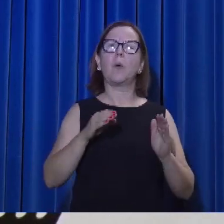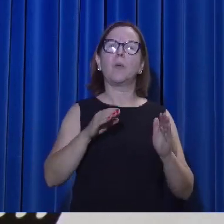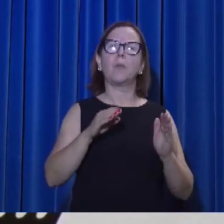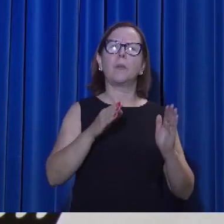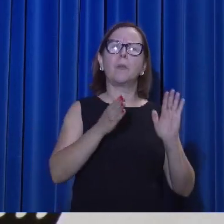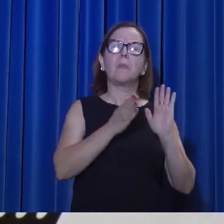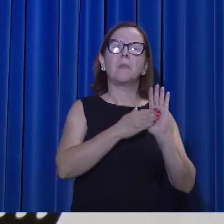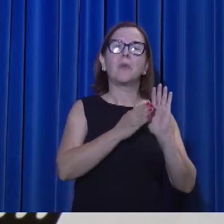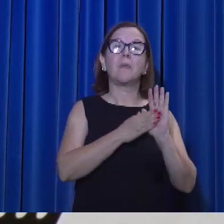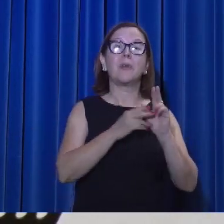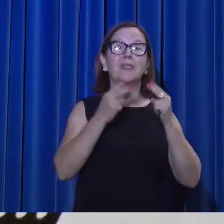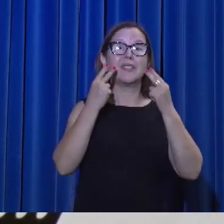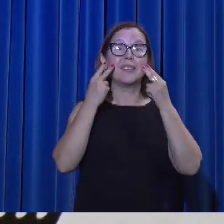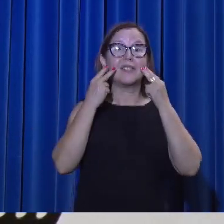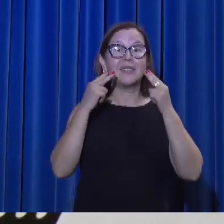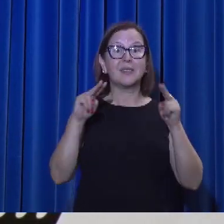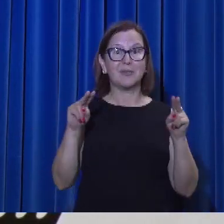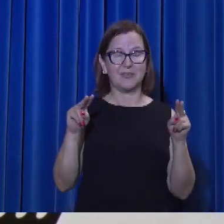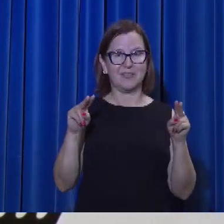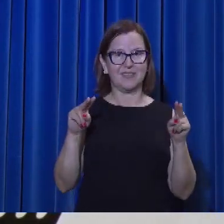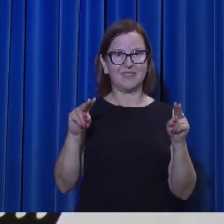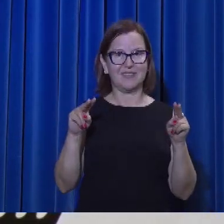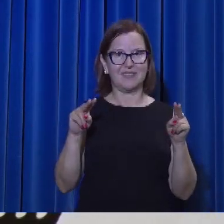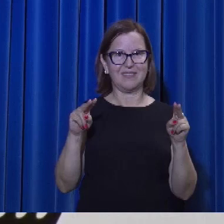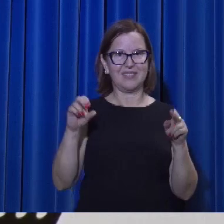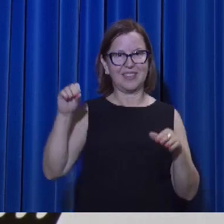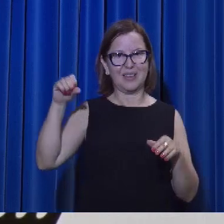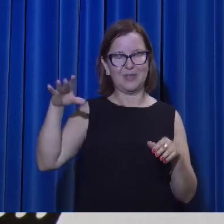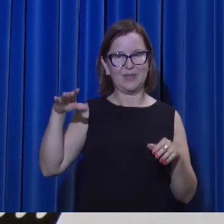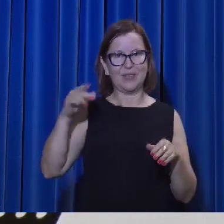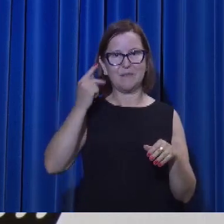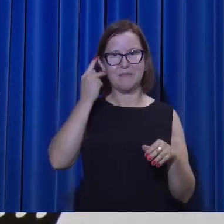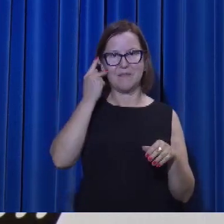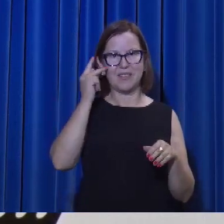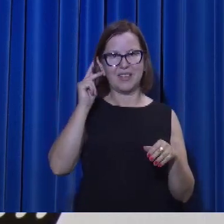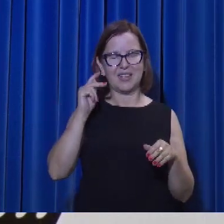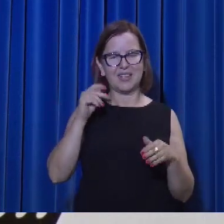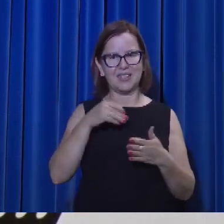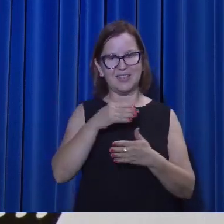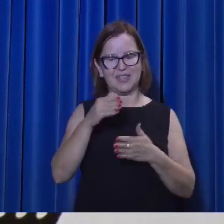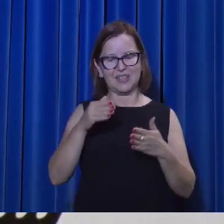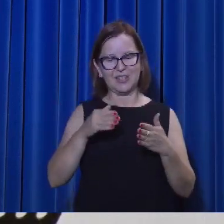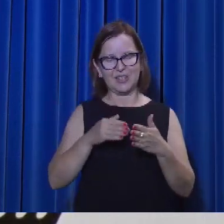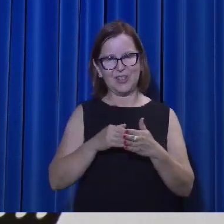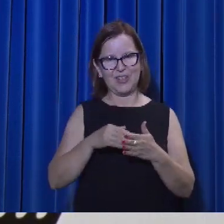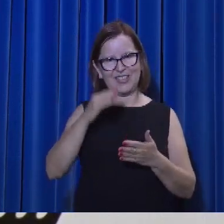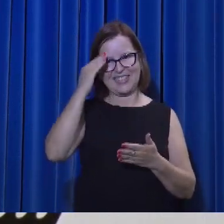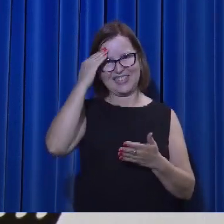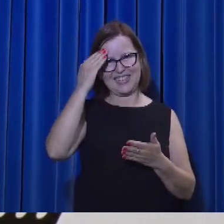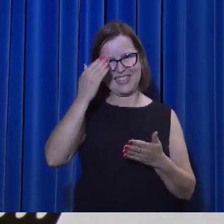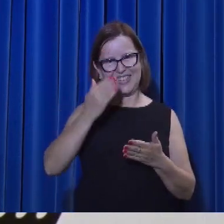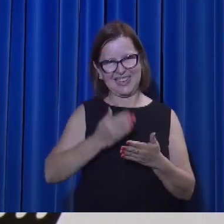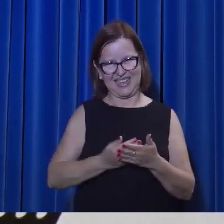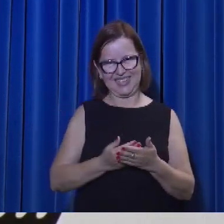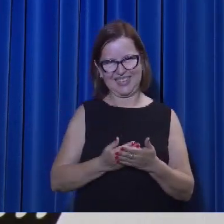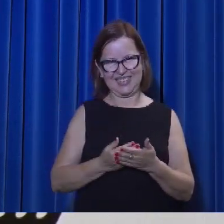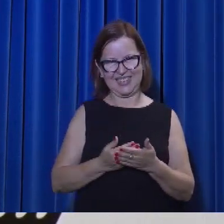testemunho dos homens acerca da luz? A fim de todos virem a crer por intermédio dele.